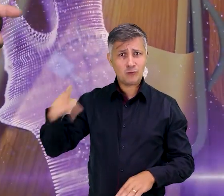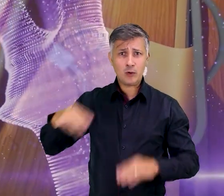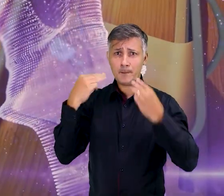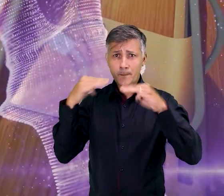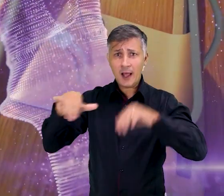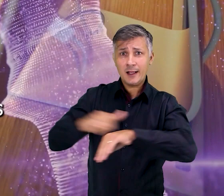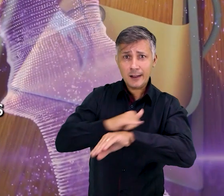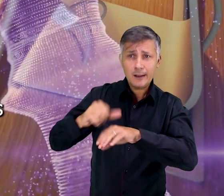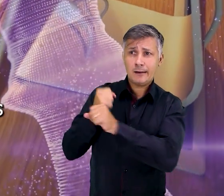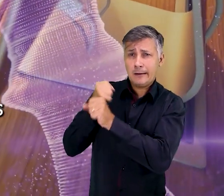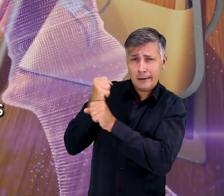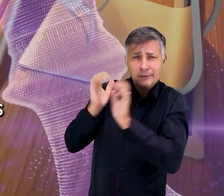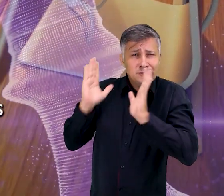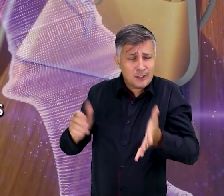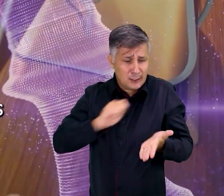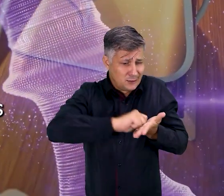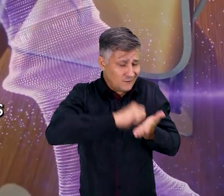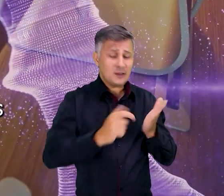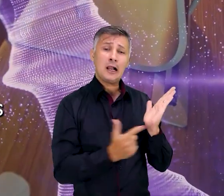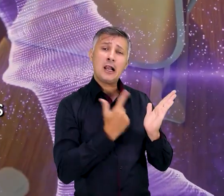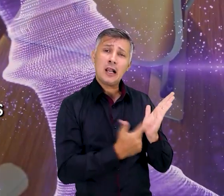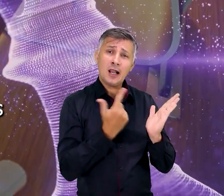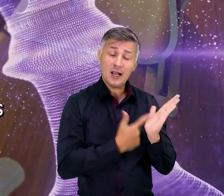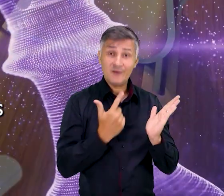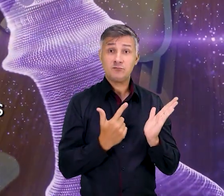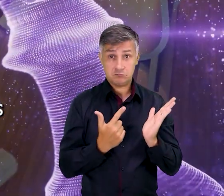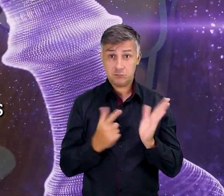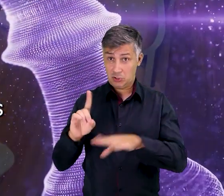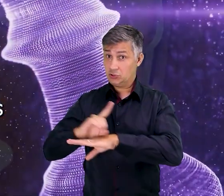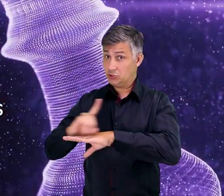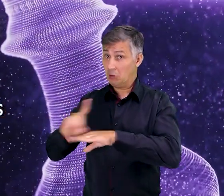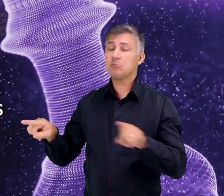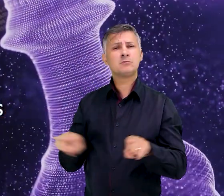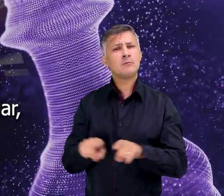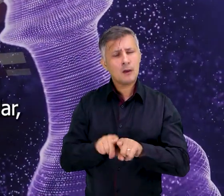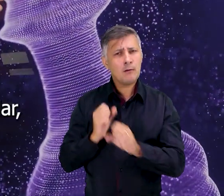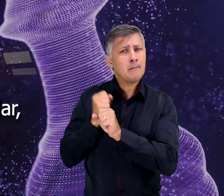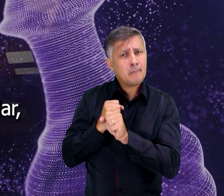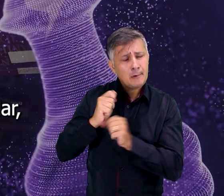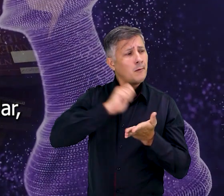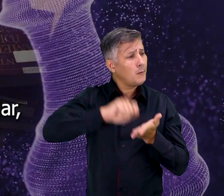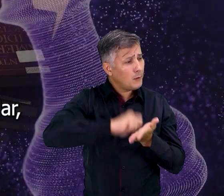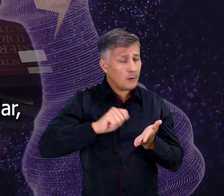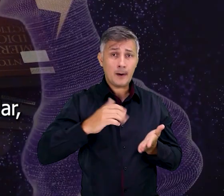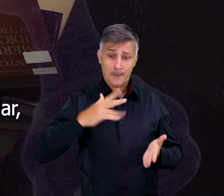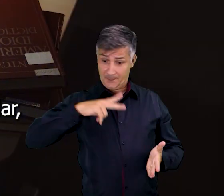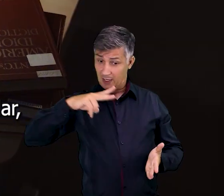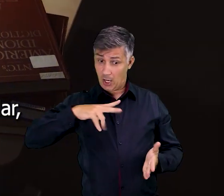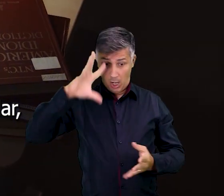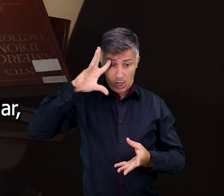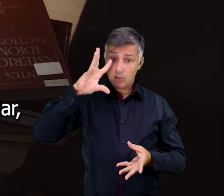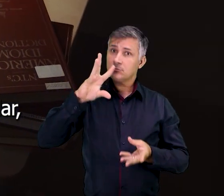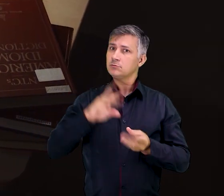comércio digital há mais de 10 anos e já escrevi livros didáticos em formato digital. E há anos venho escrevendo, em